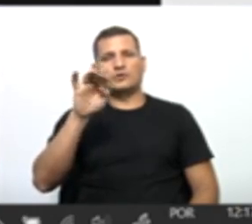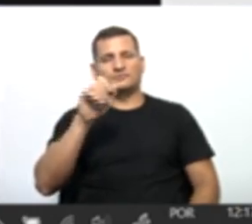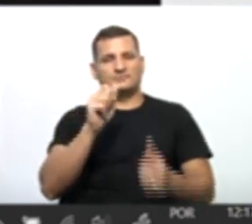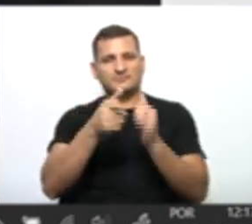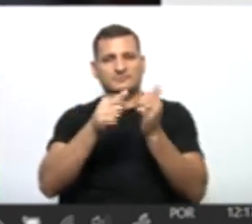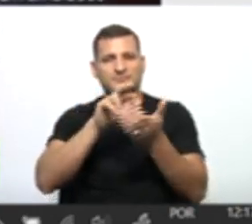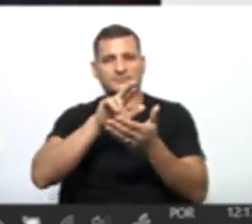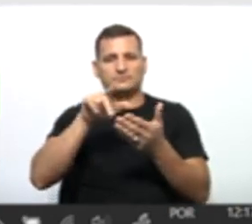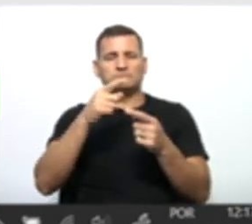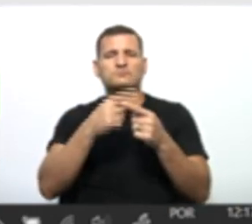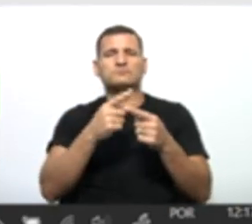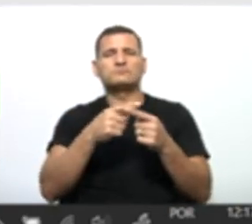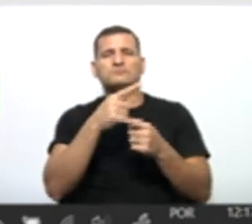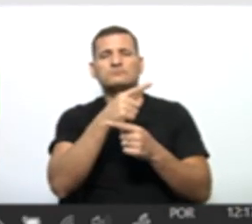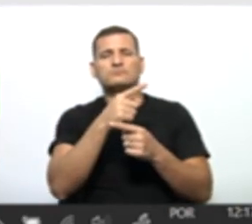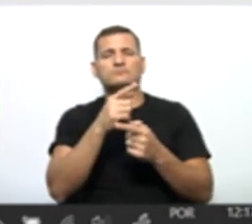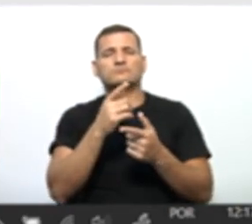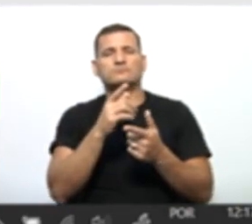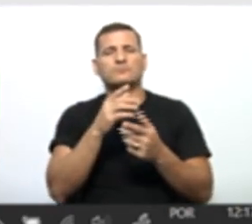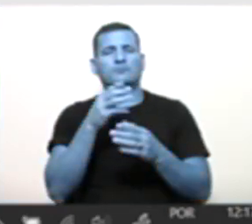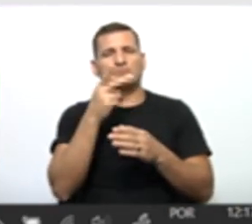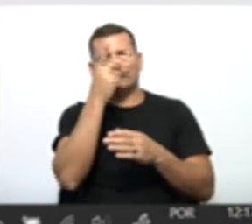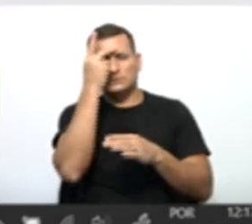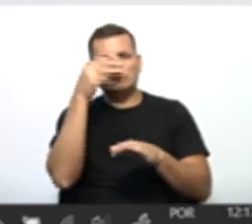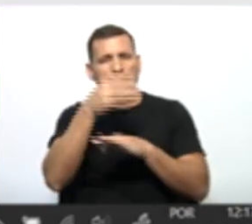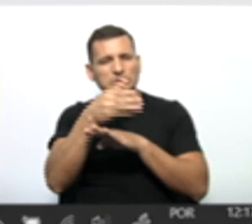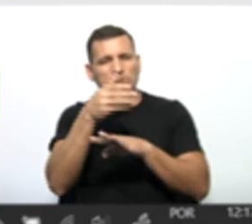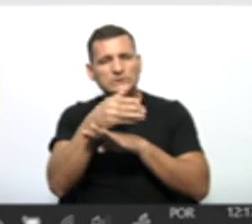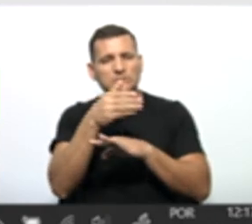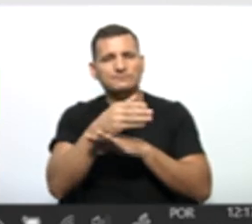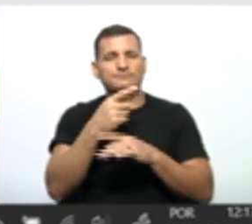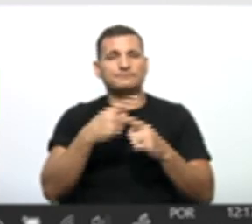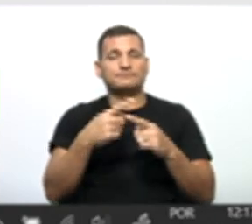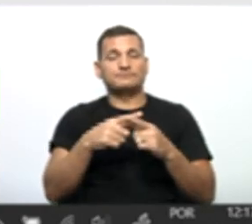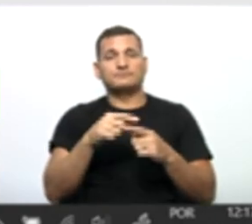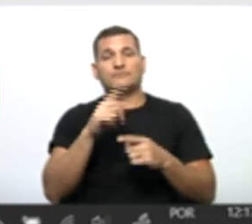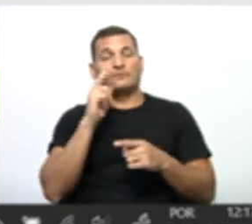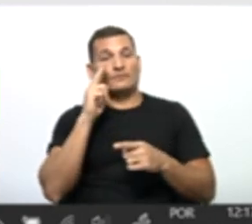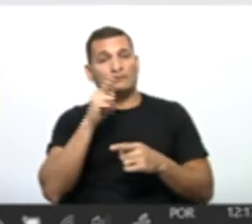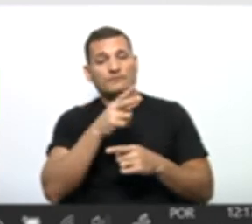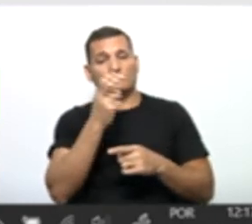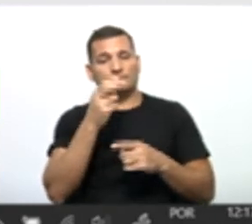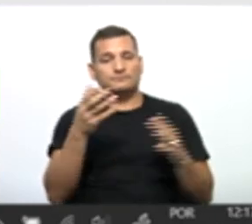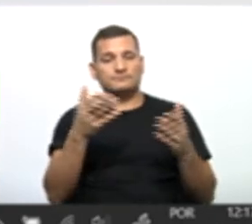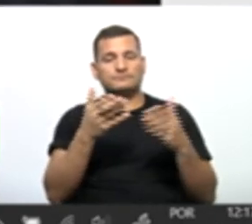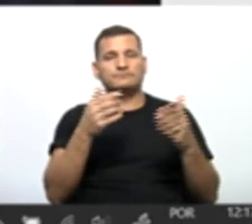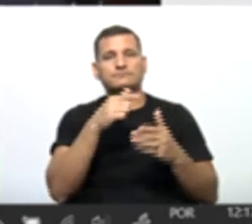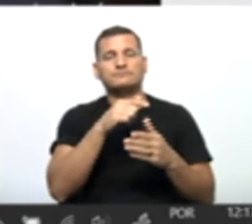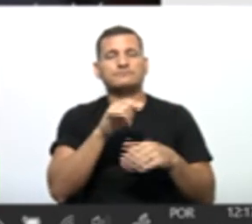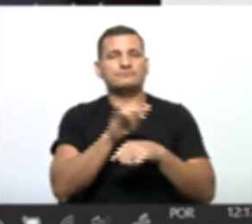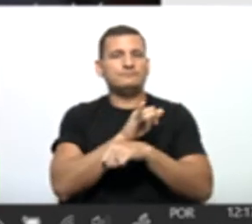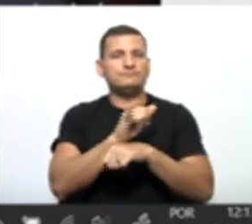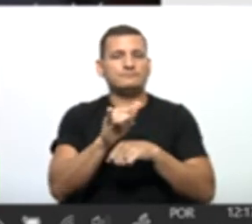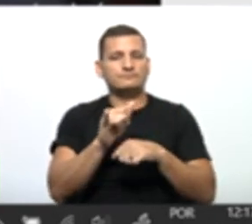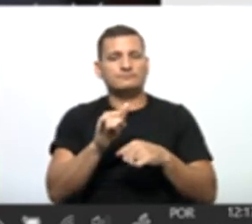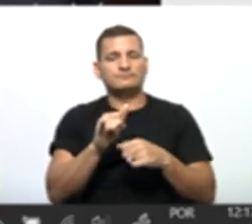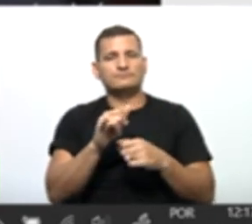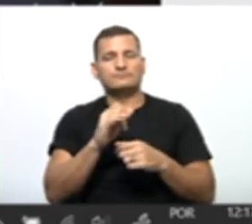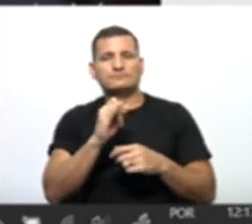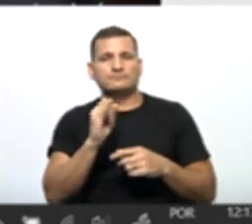ó. Quais são as técnicas que a gente viu hoje em sala de aula que pode